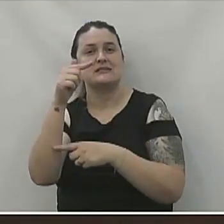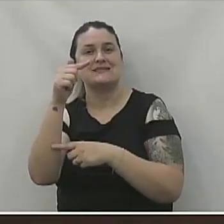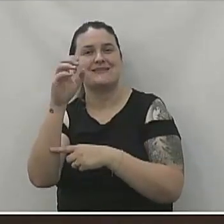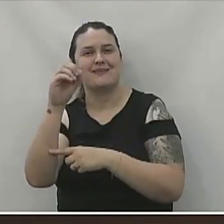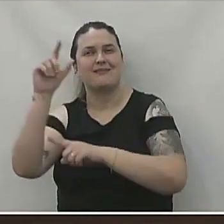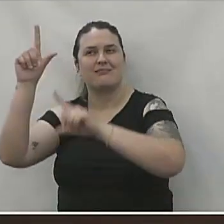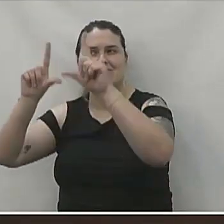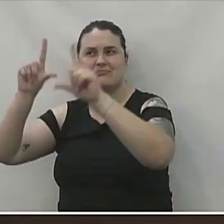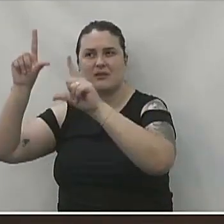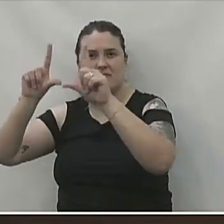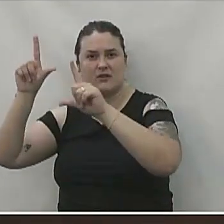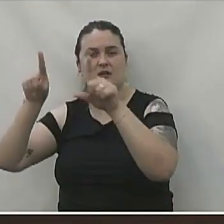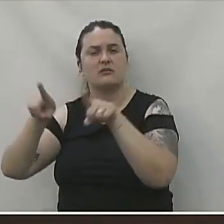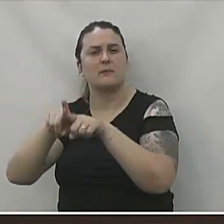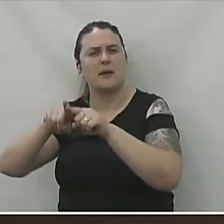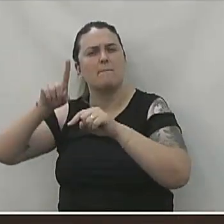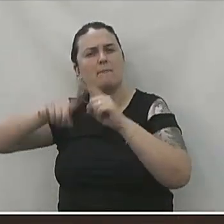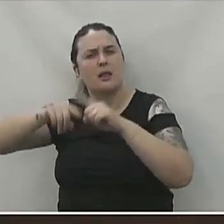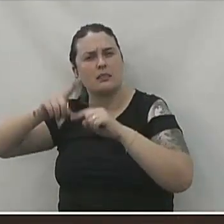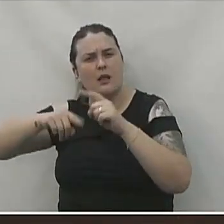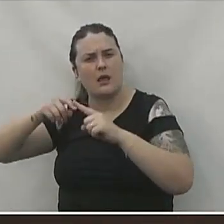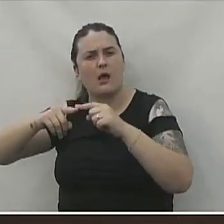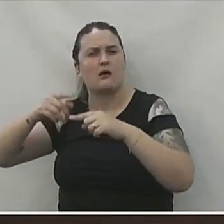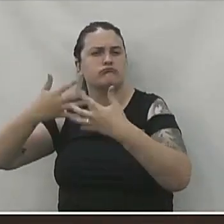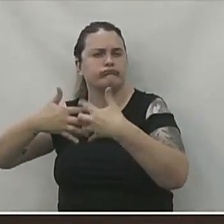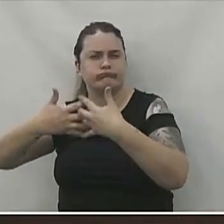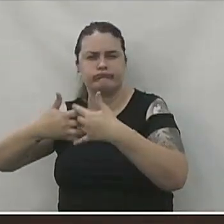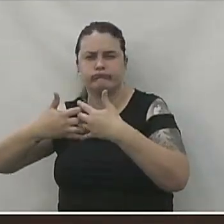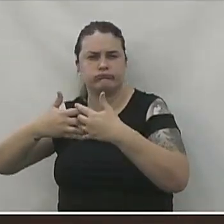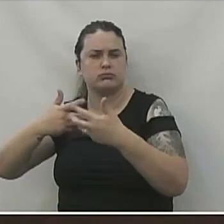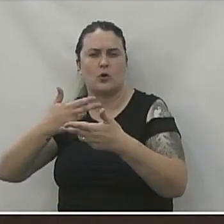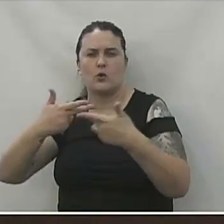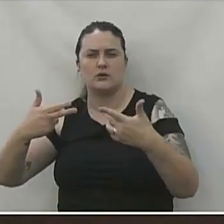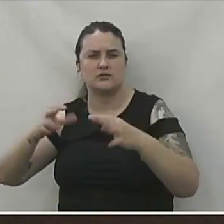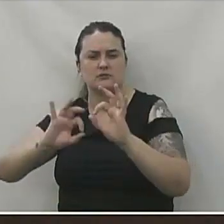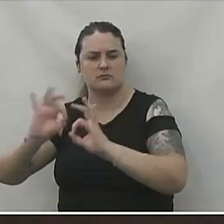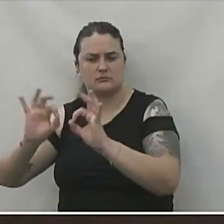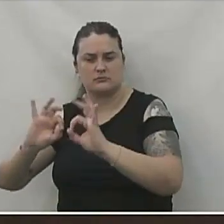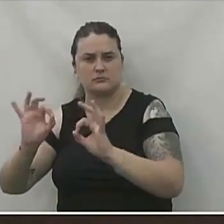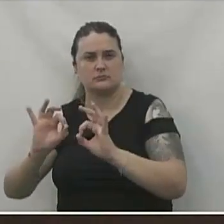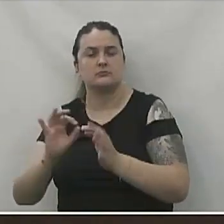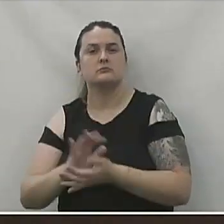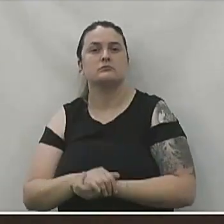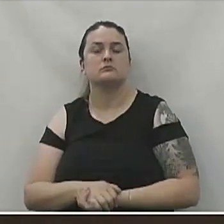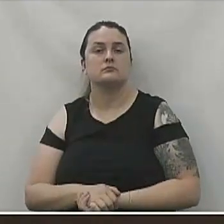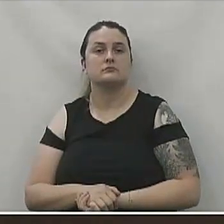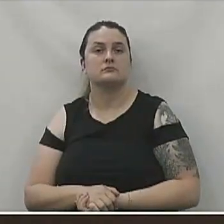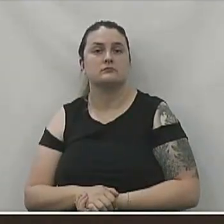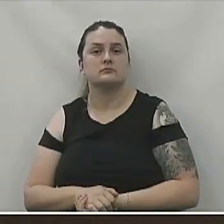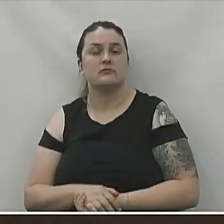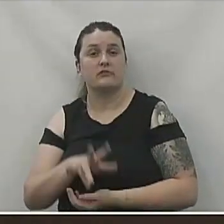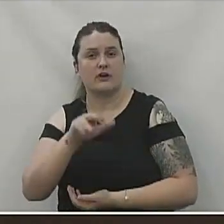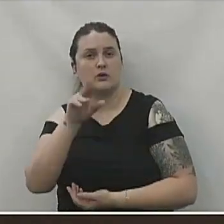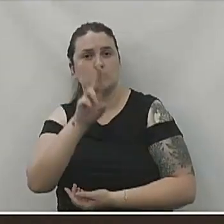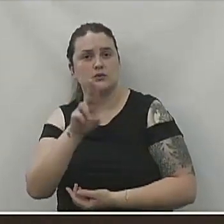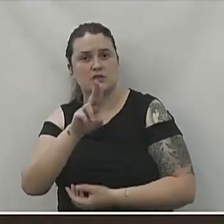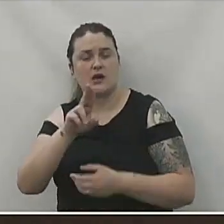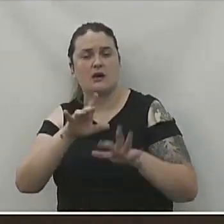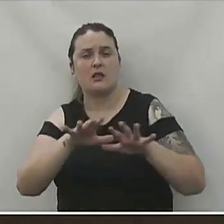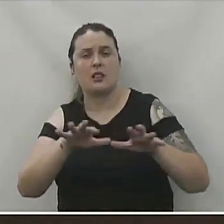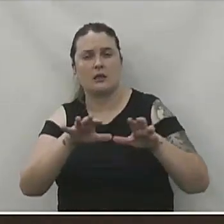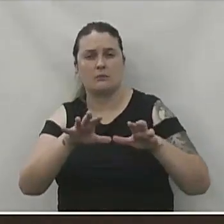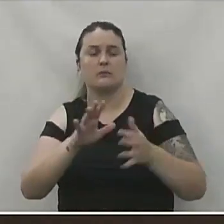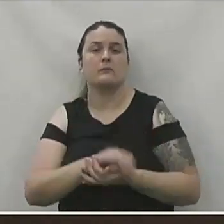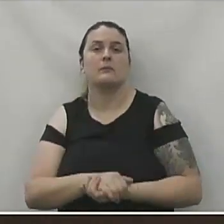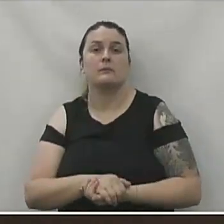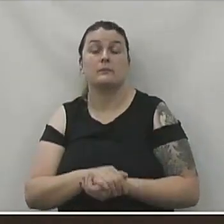Smart TV além de equipamentos de manutenção e reparo em melhoria de equipamentos que estão sendo usado hoje